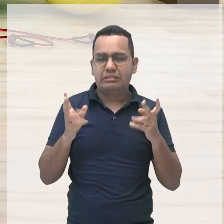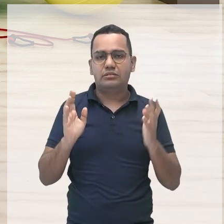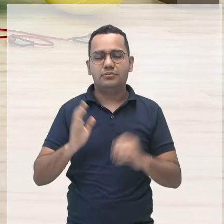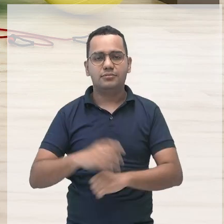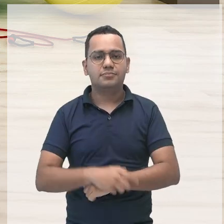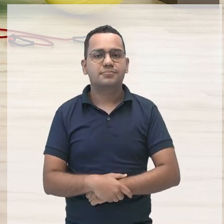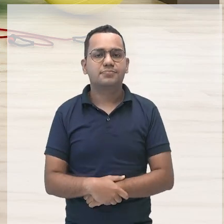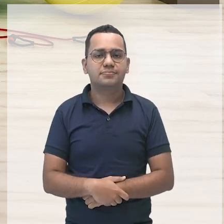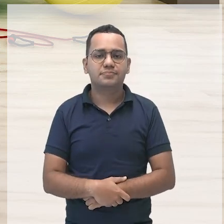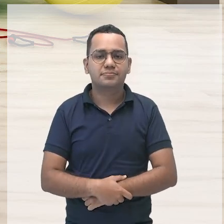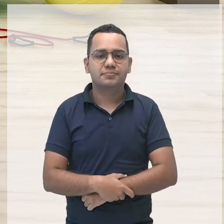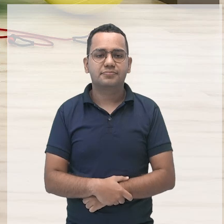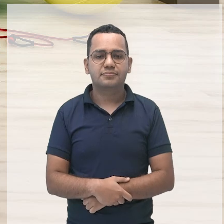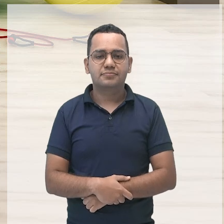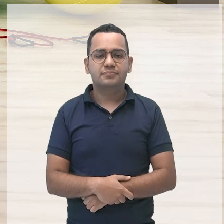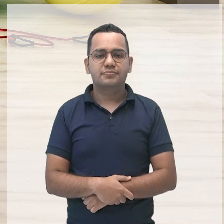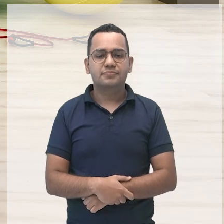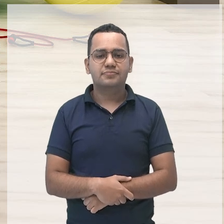9,